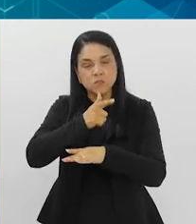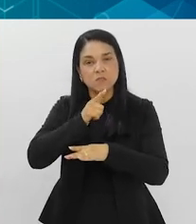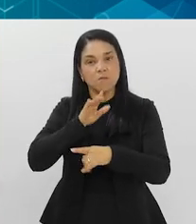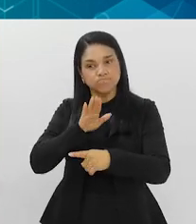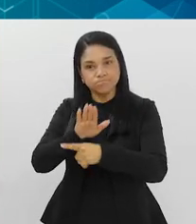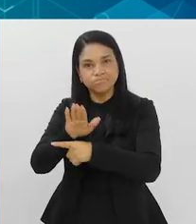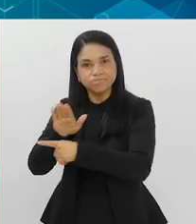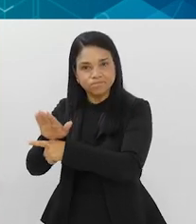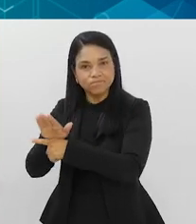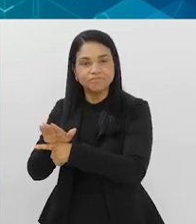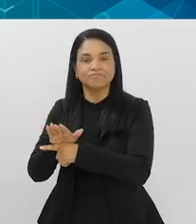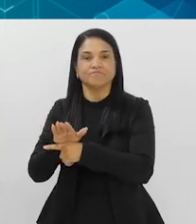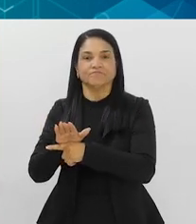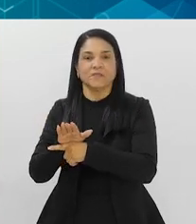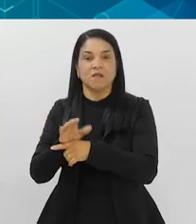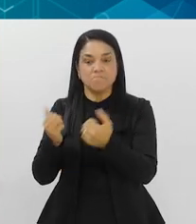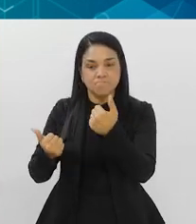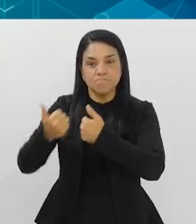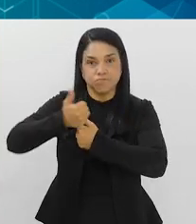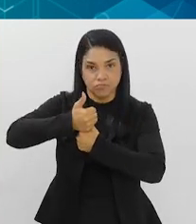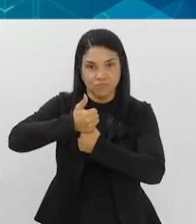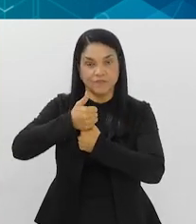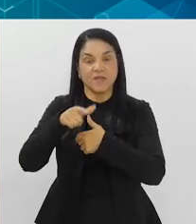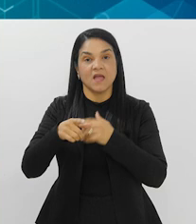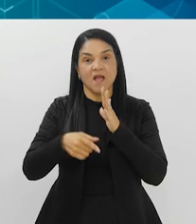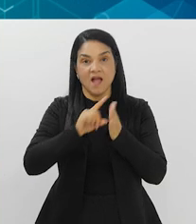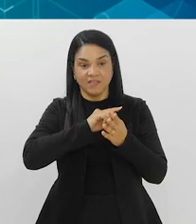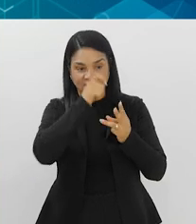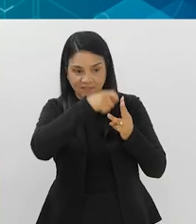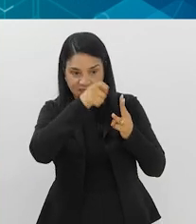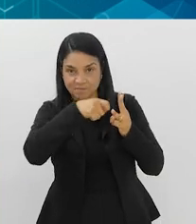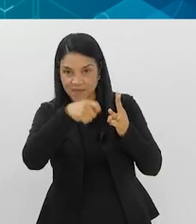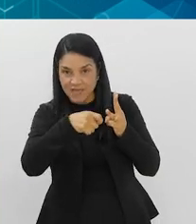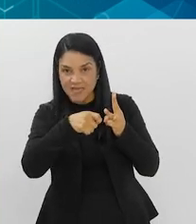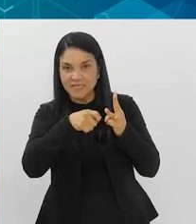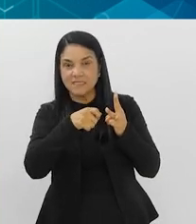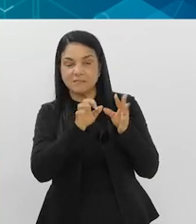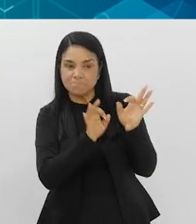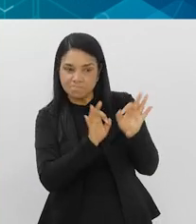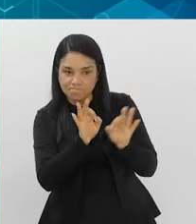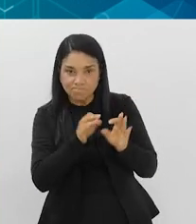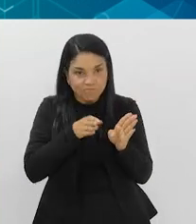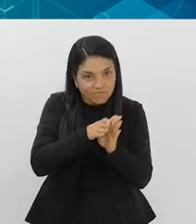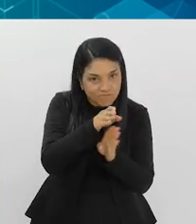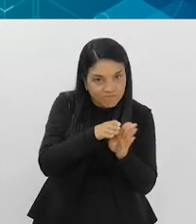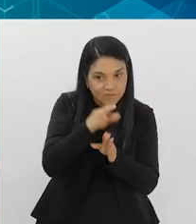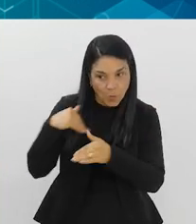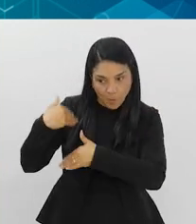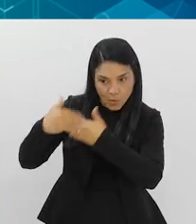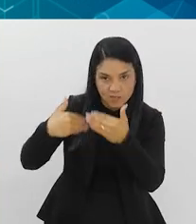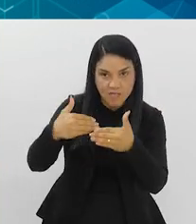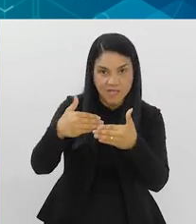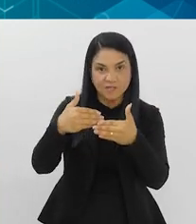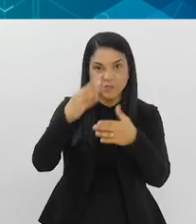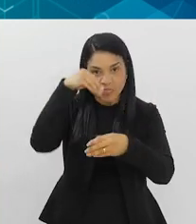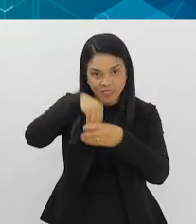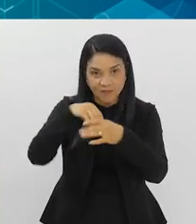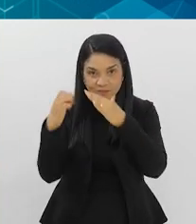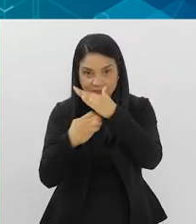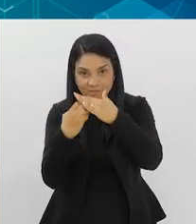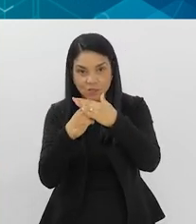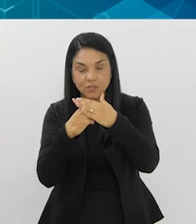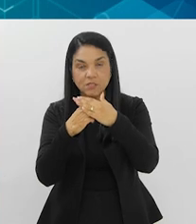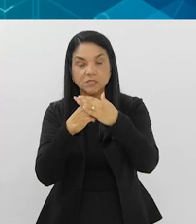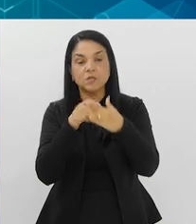que cubram aquela demanda. Então, nesses 3 meses antes de implementar o piloto, essa parte de processo, de orientação, é garantir